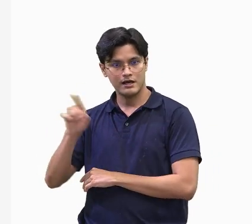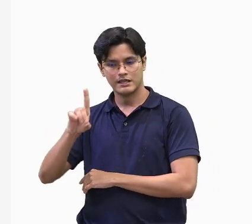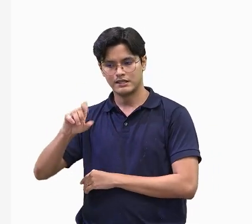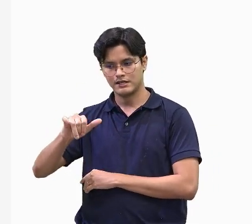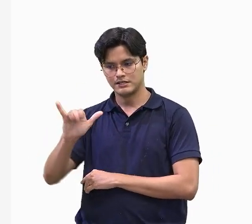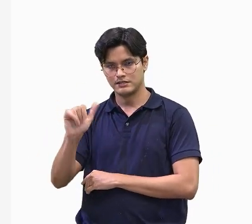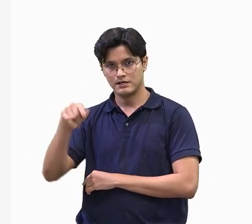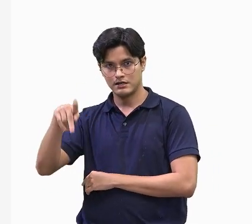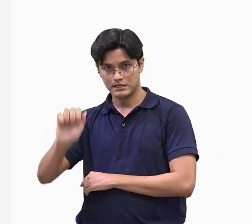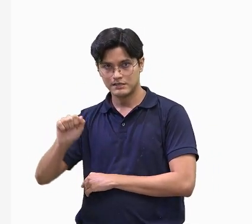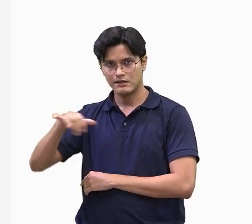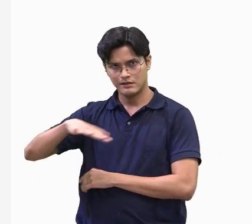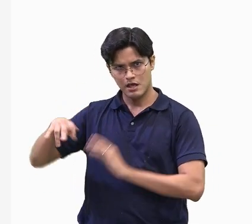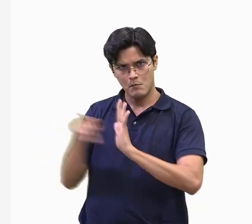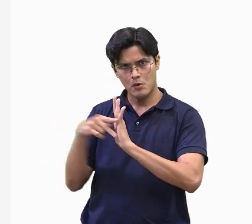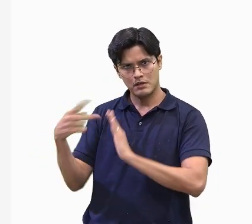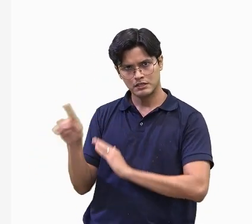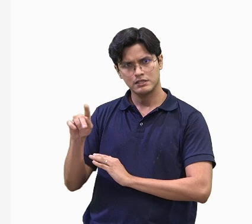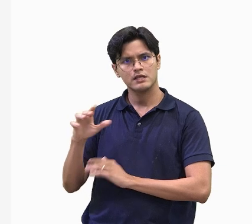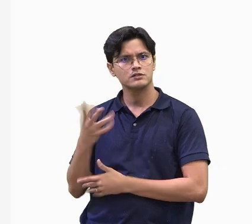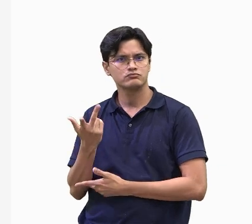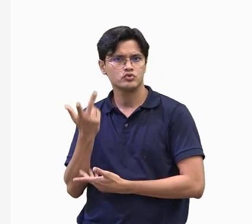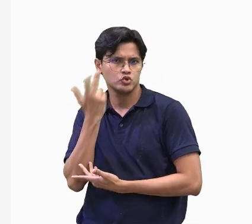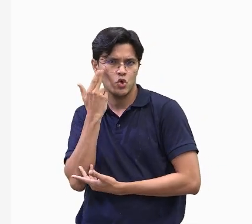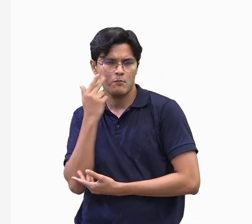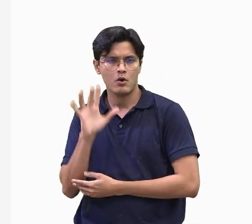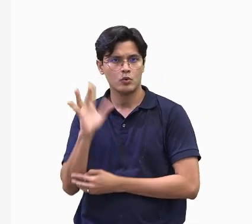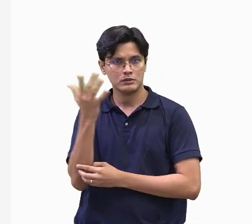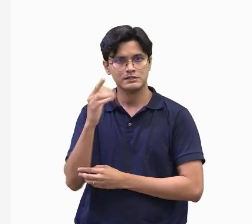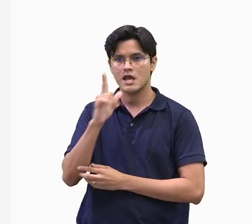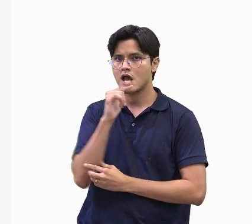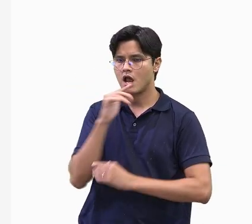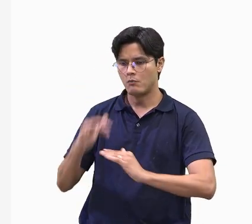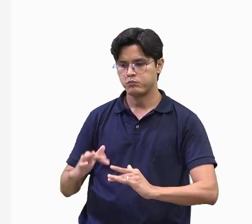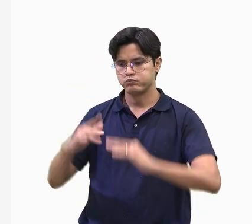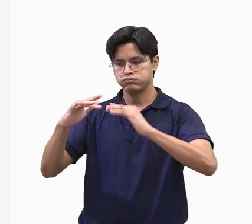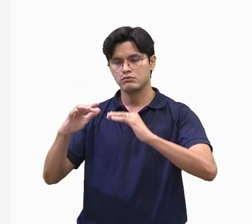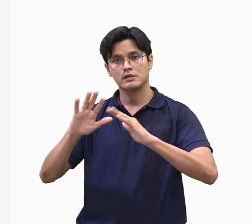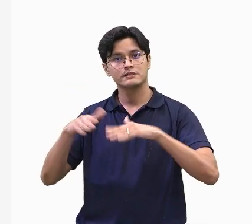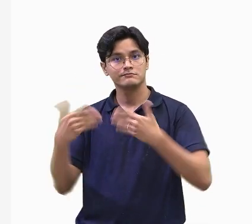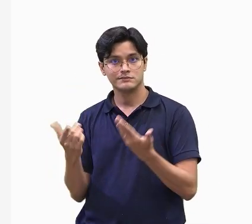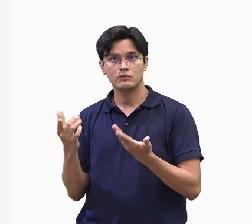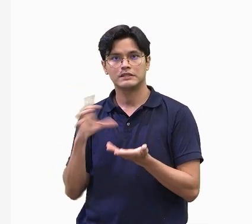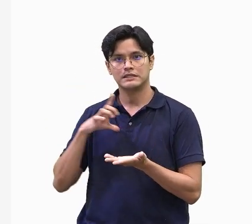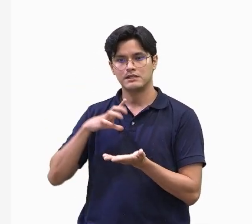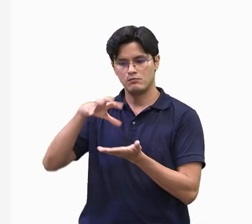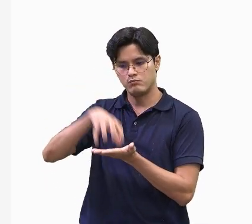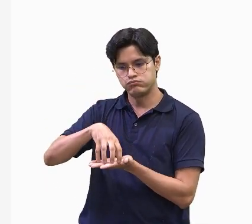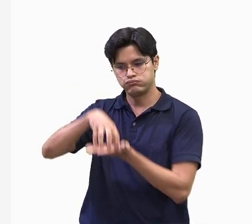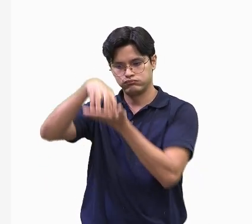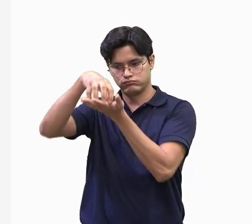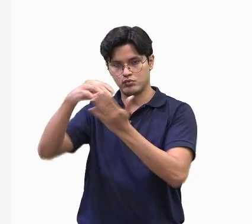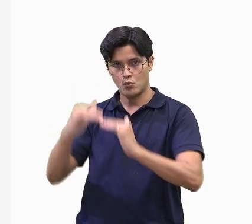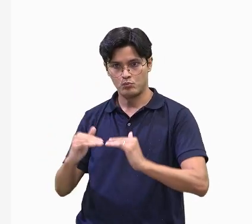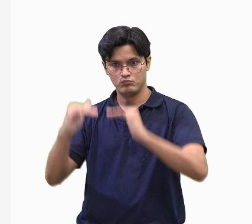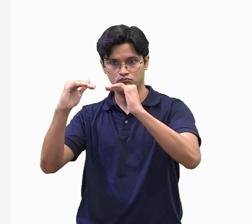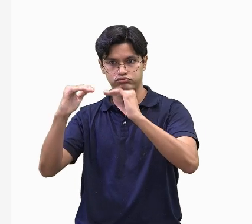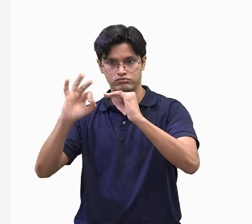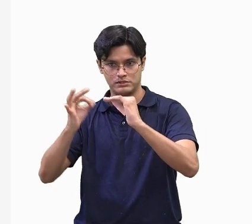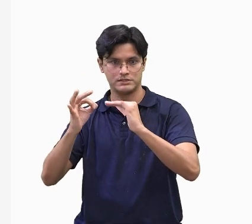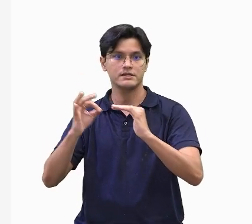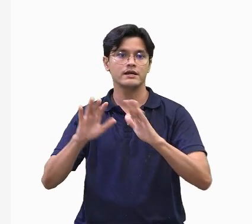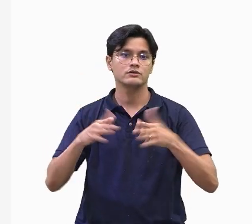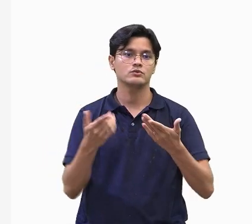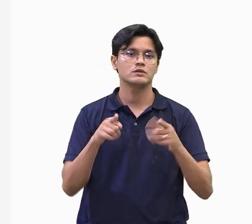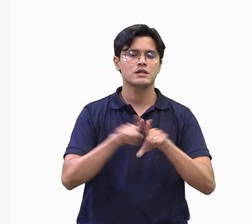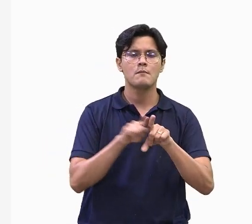forma suspensa. E a alimentação deles é a base de caça, pesca, coleta e também agricultura de